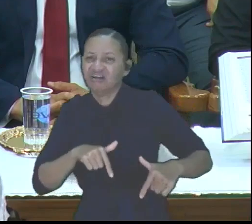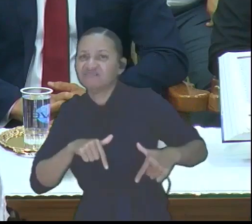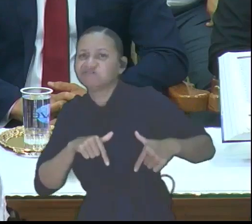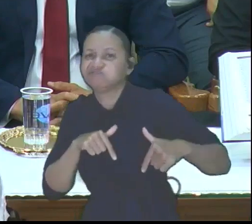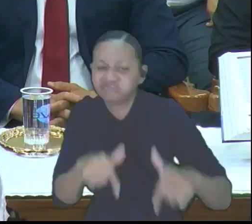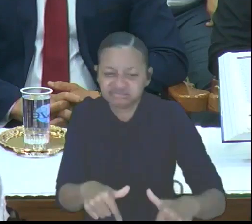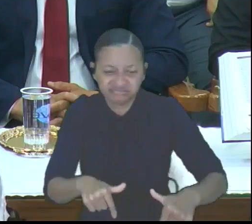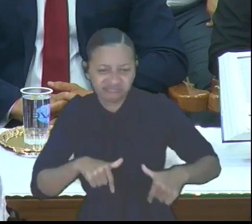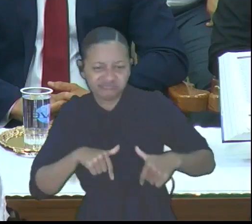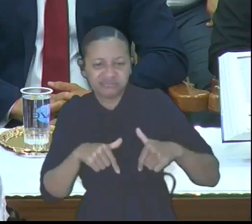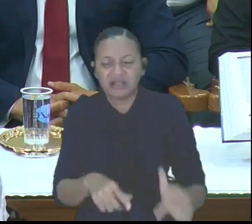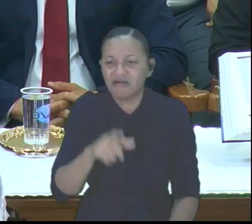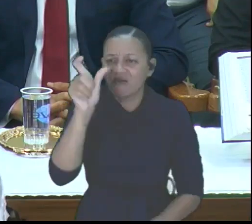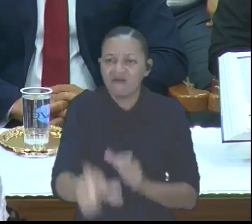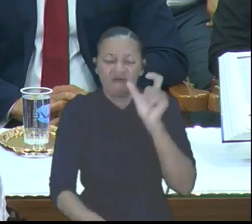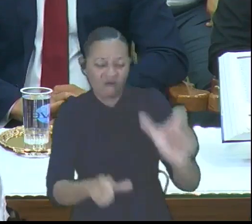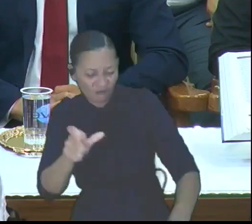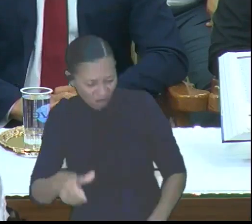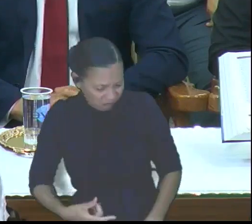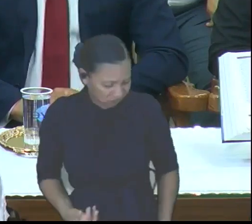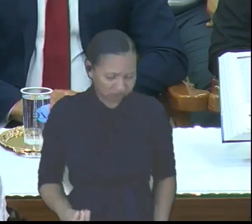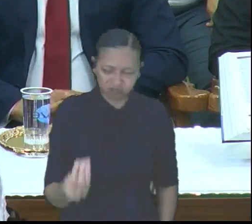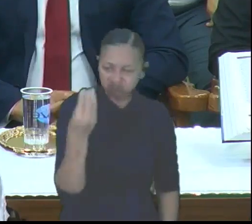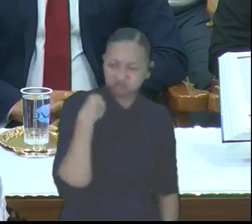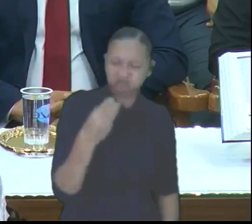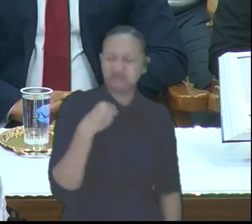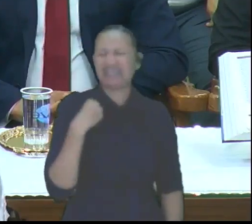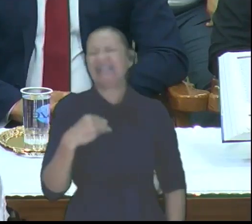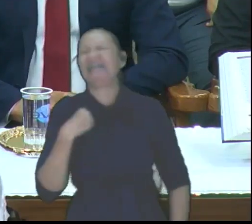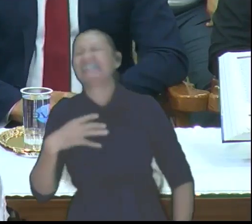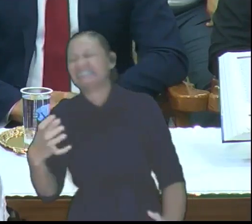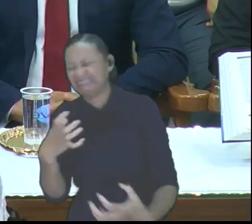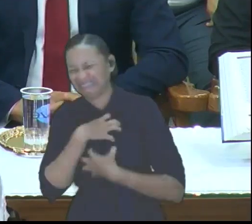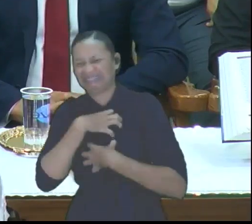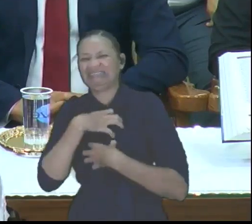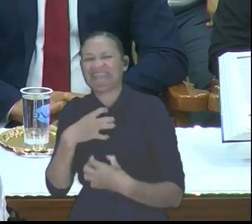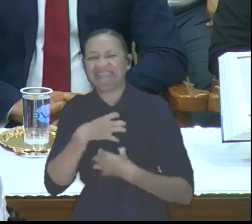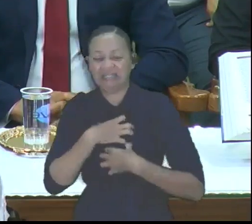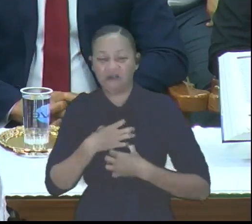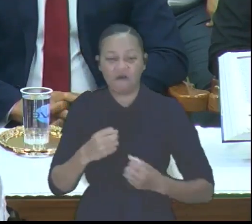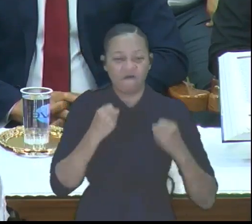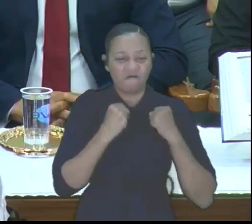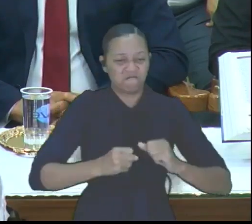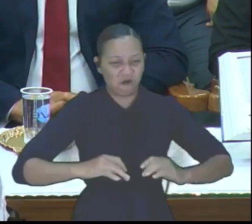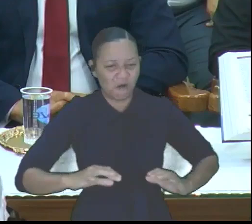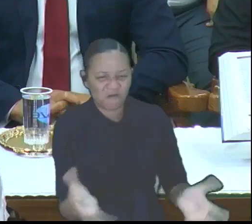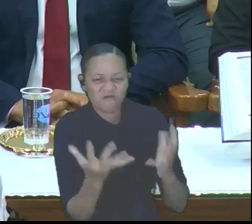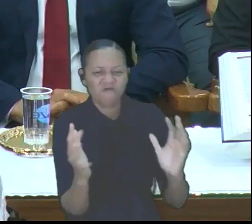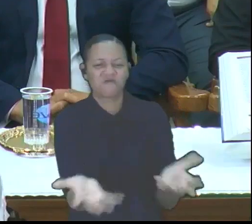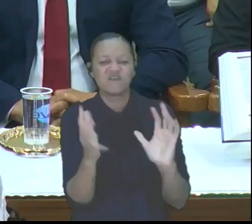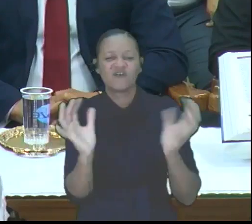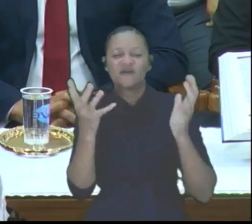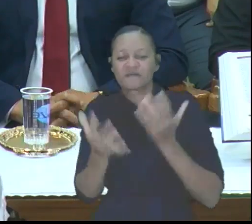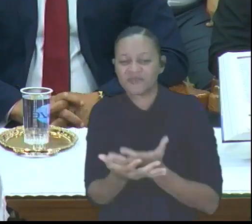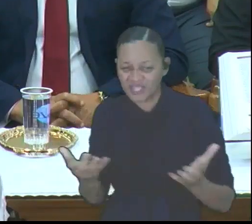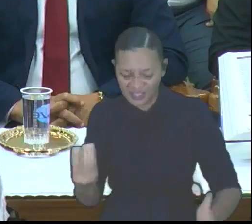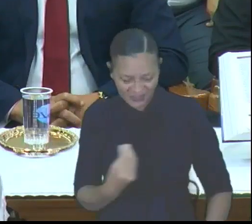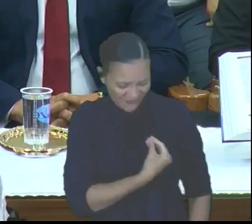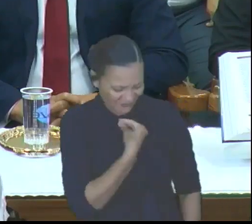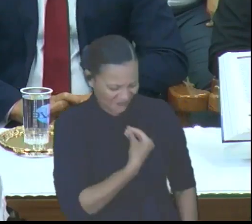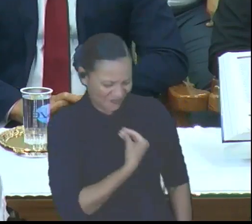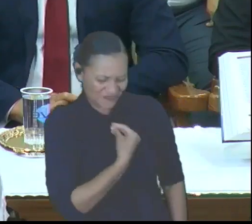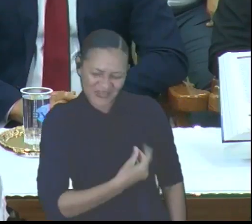aos fracos abate, mas os fortes exalta. A vida não é fácil, mas